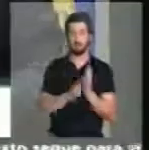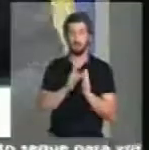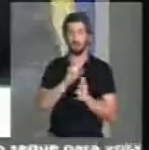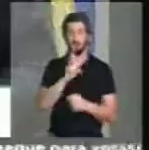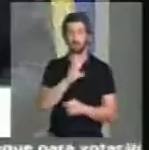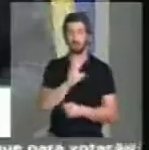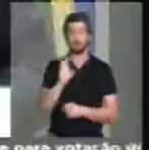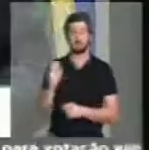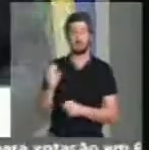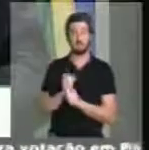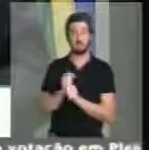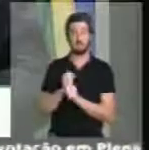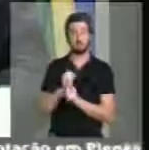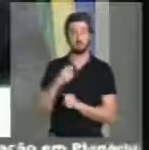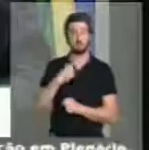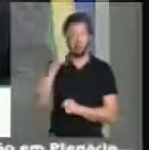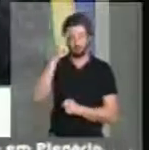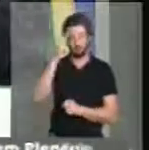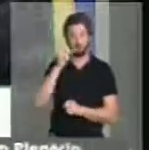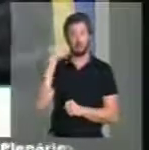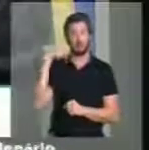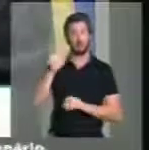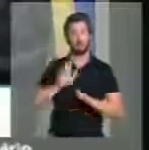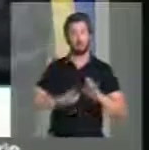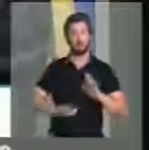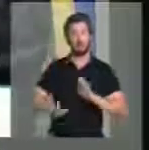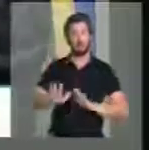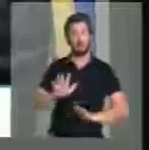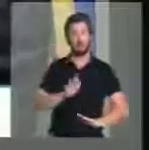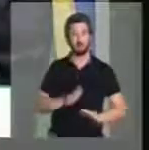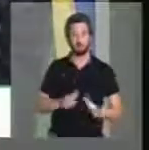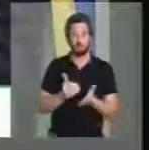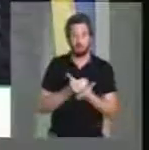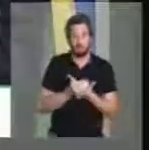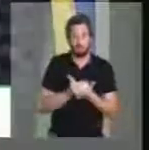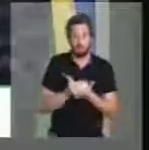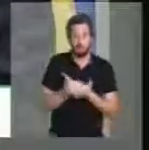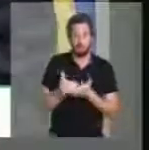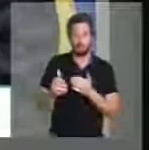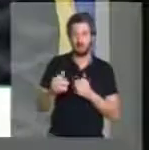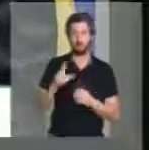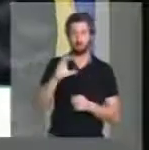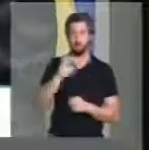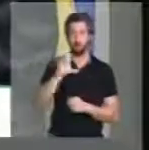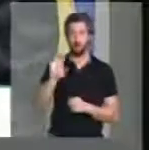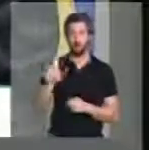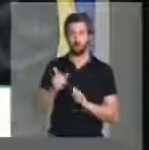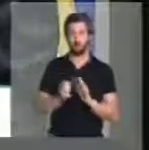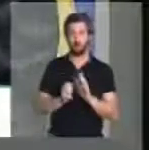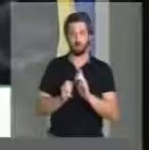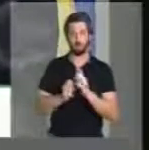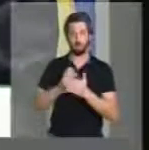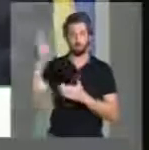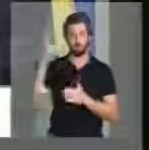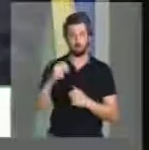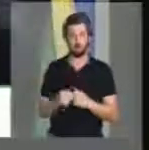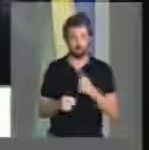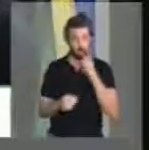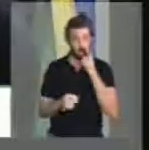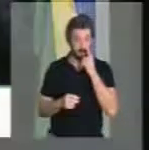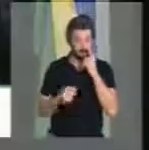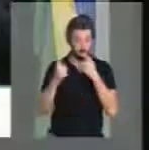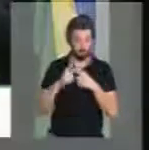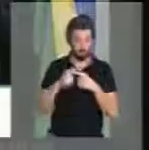lembro da cautela dele no início do processo do impeachment do Collor. Porque o que